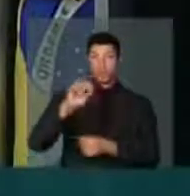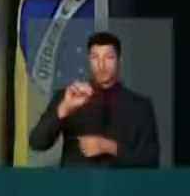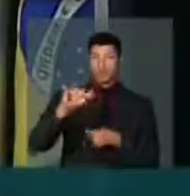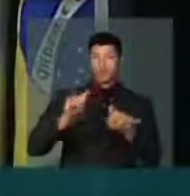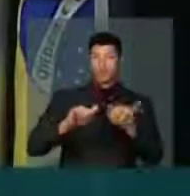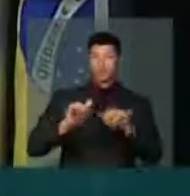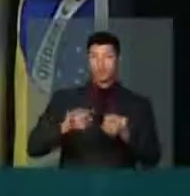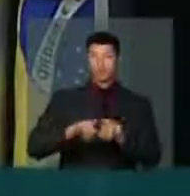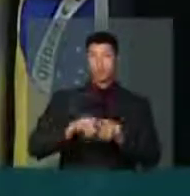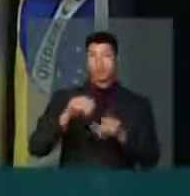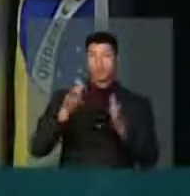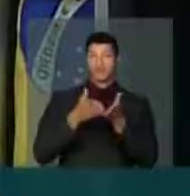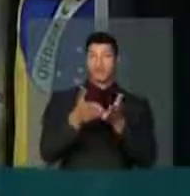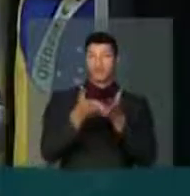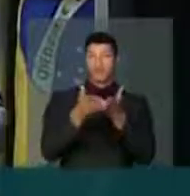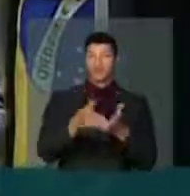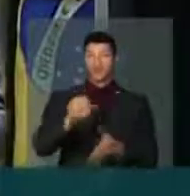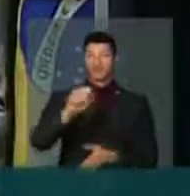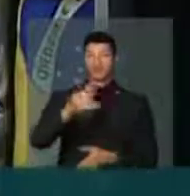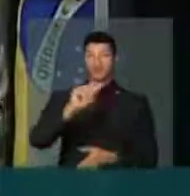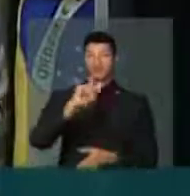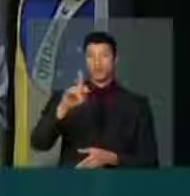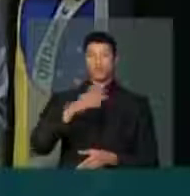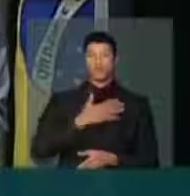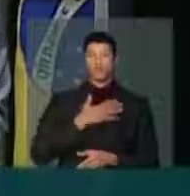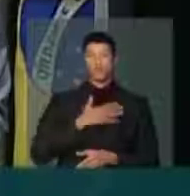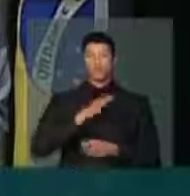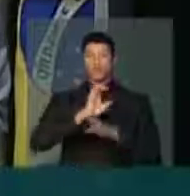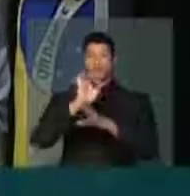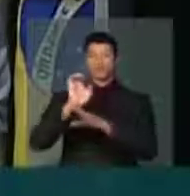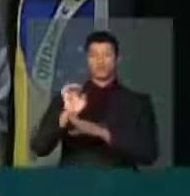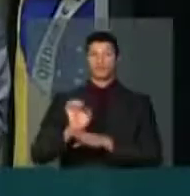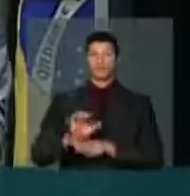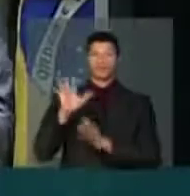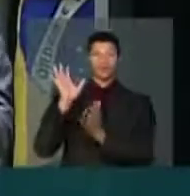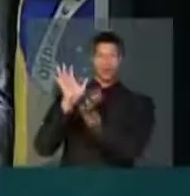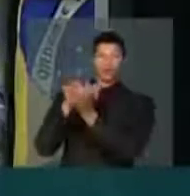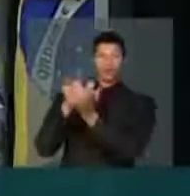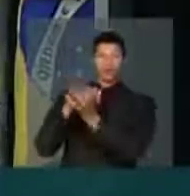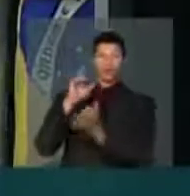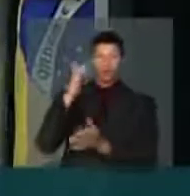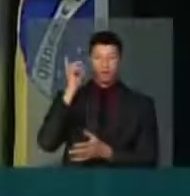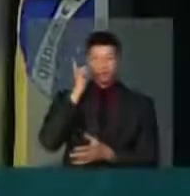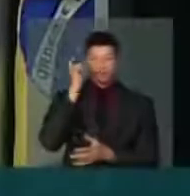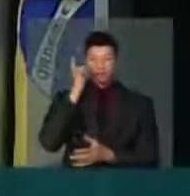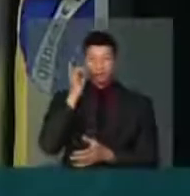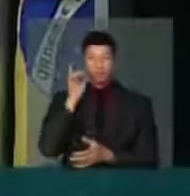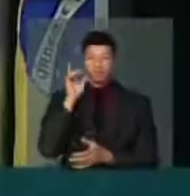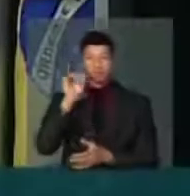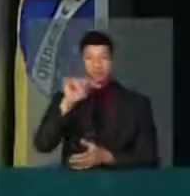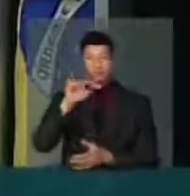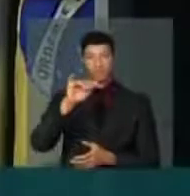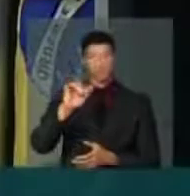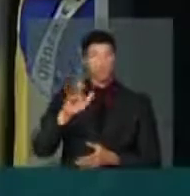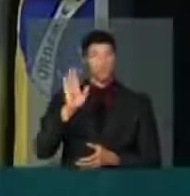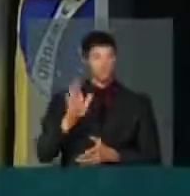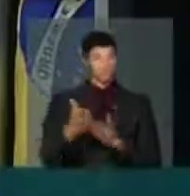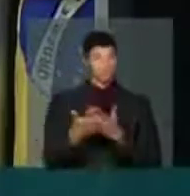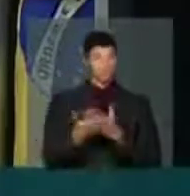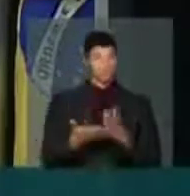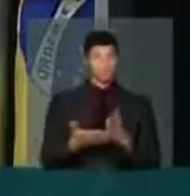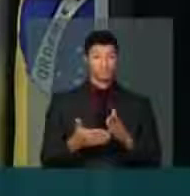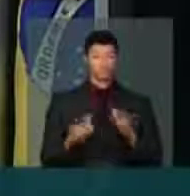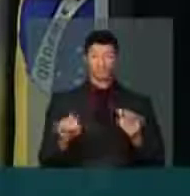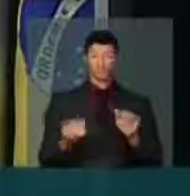Petroquímico e Naval de Suape, no meu estado de Pernambuco, deputado Daniel Coelho, já começou